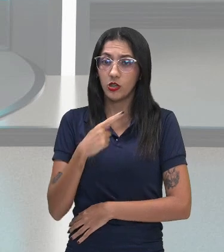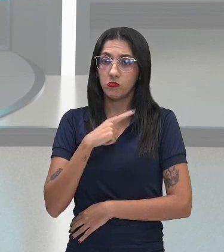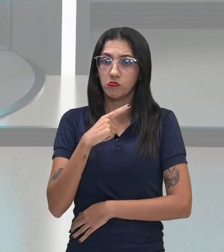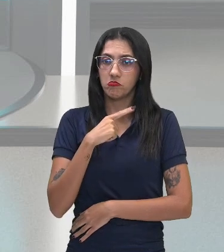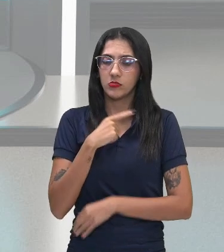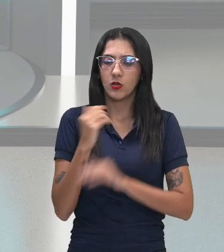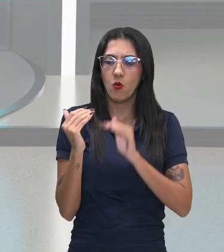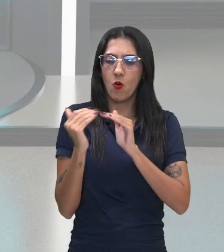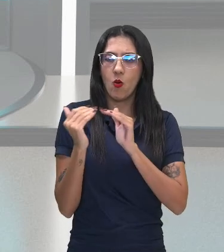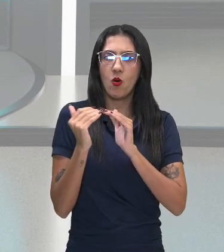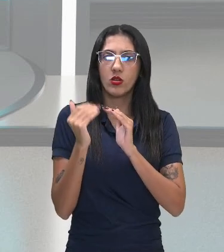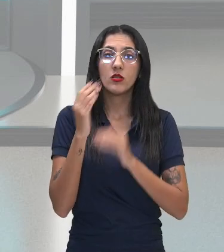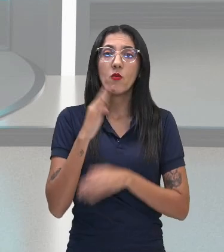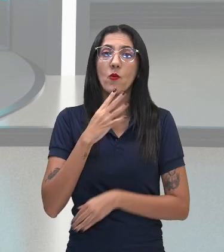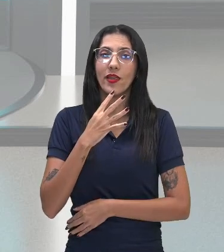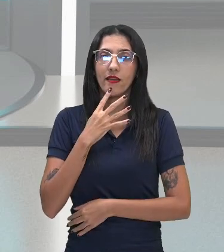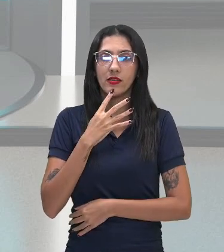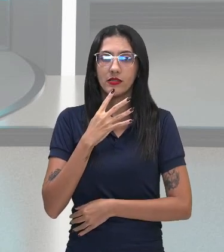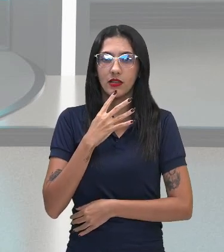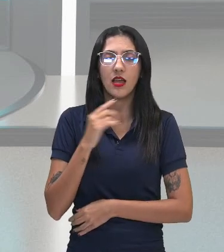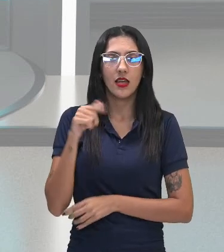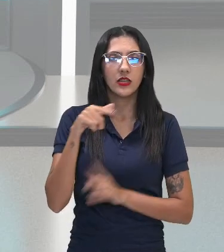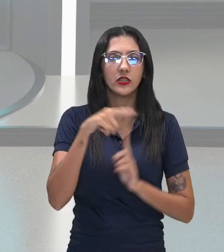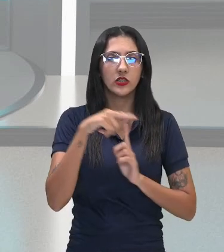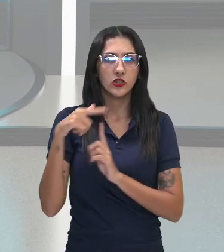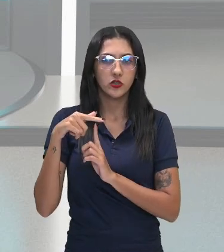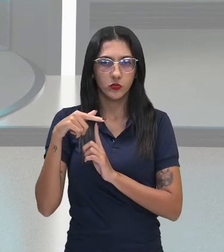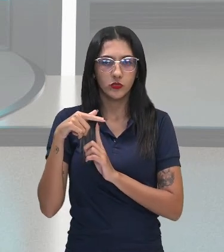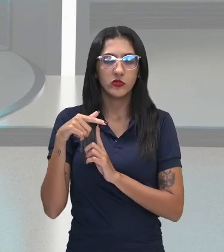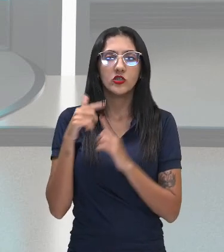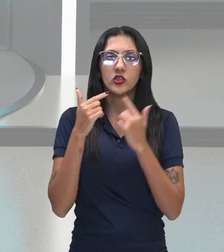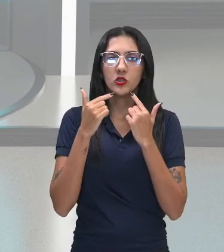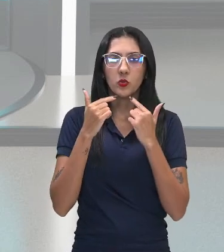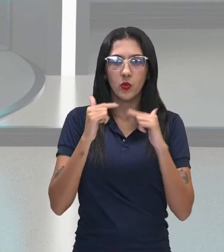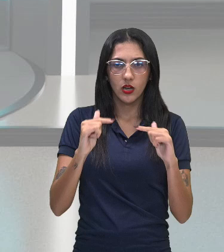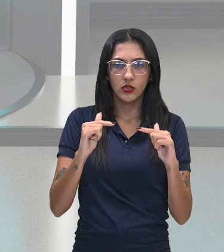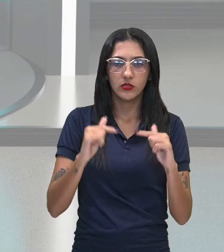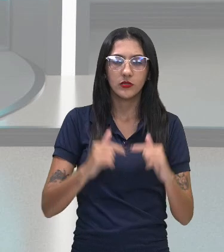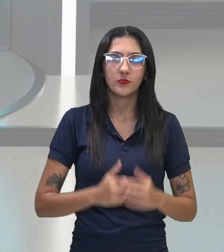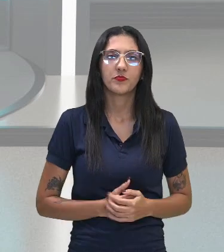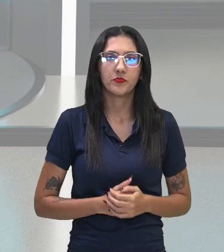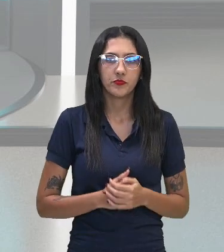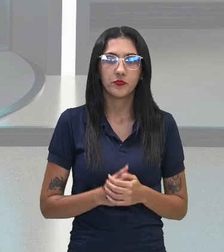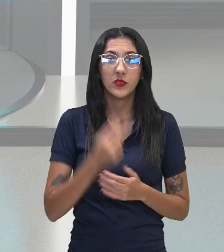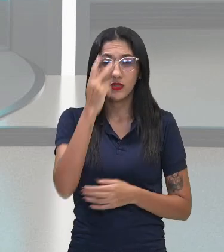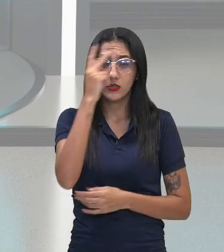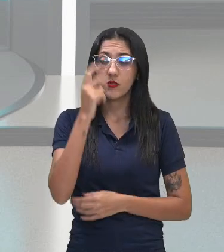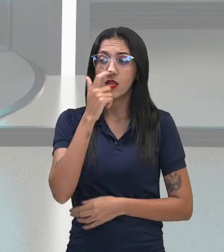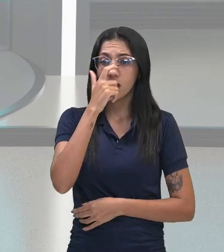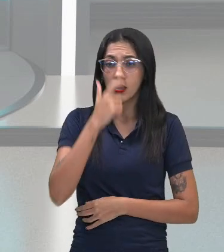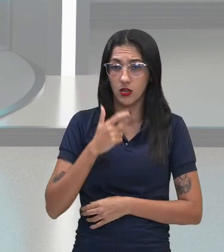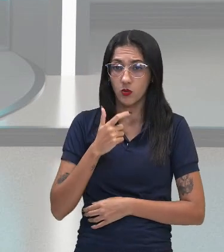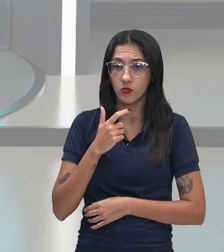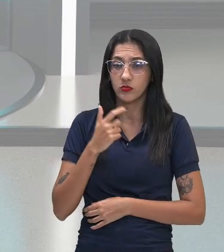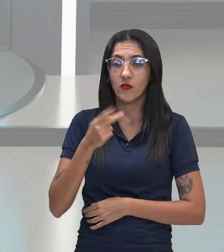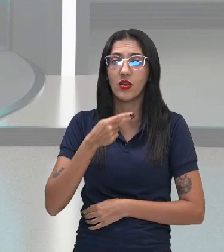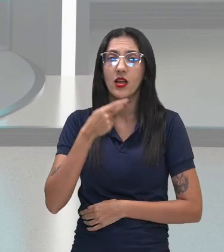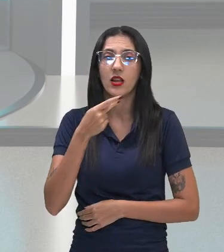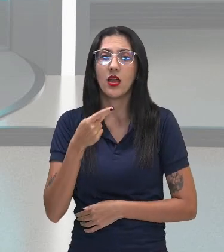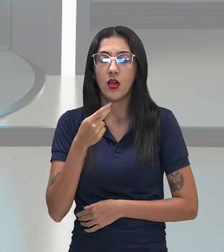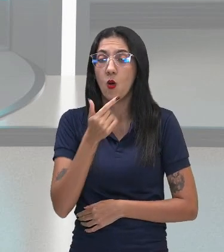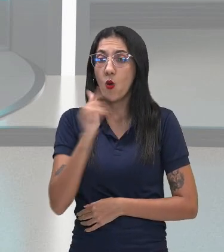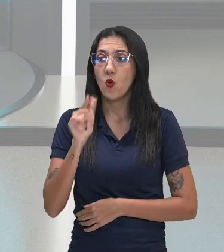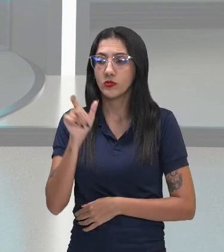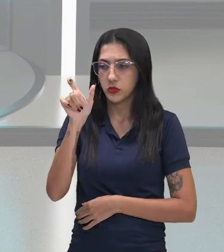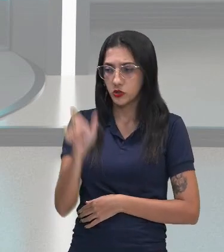conhecer o código. Nós falamos em aulas anteriores. O locutor e o interlocutor precisam conhecer o